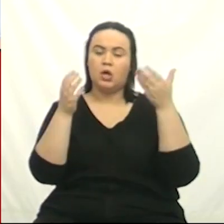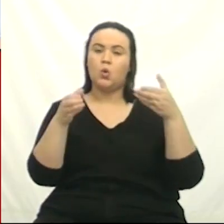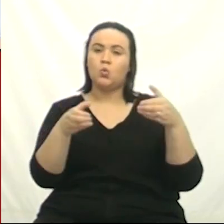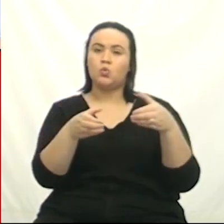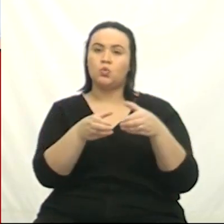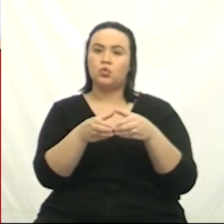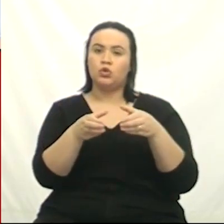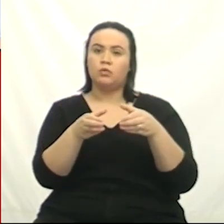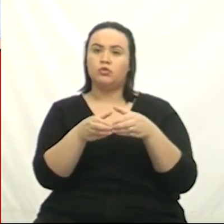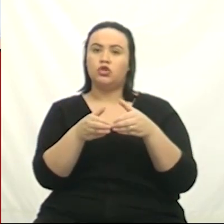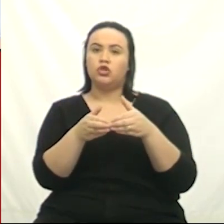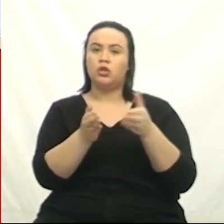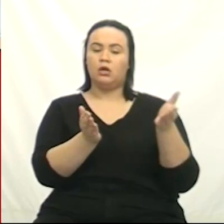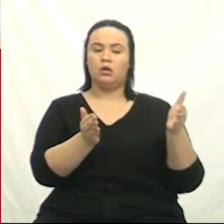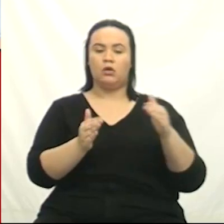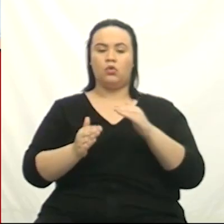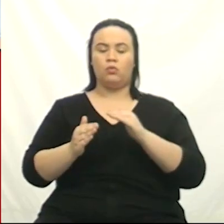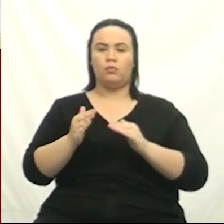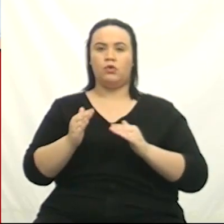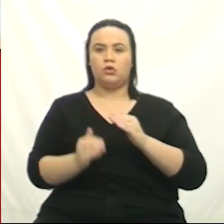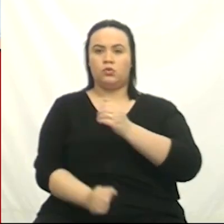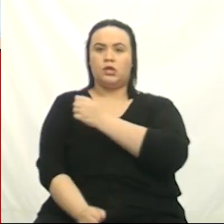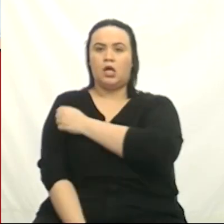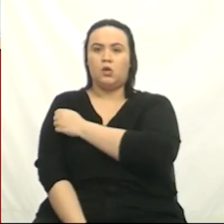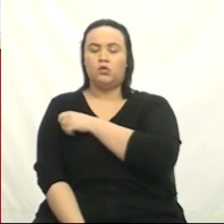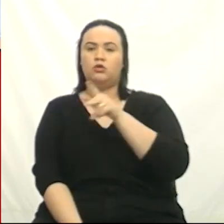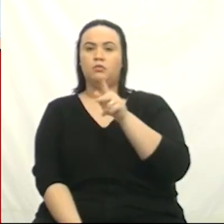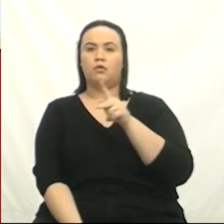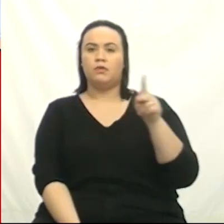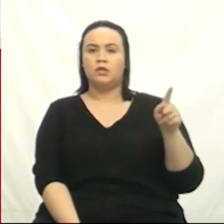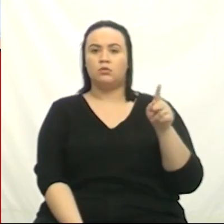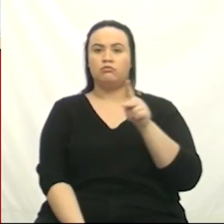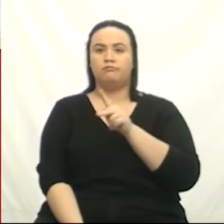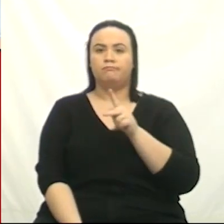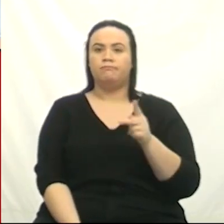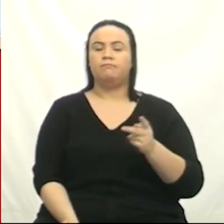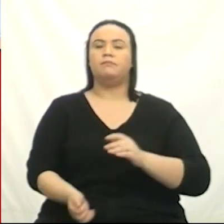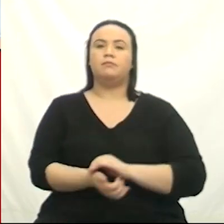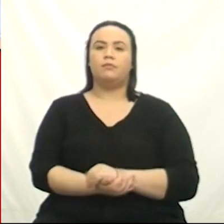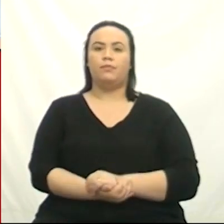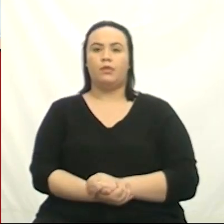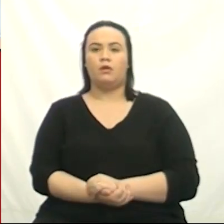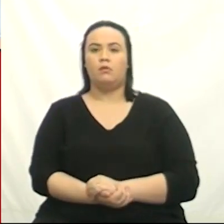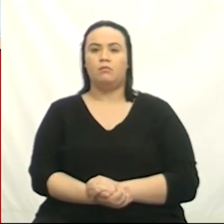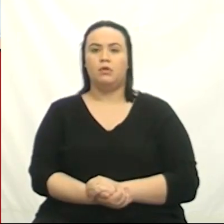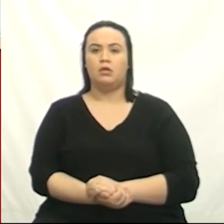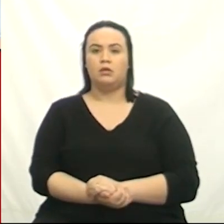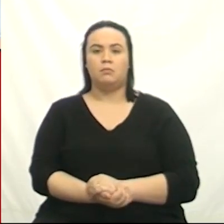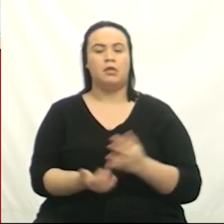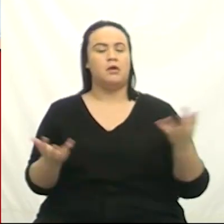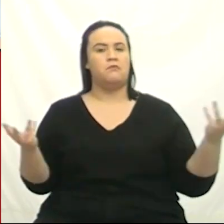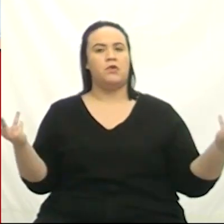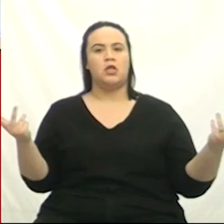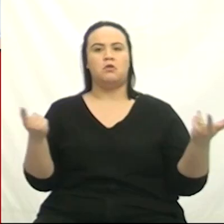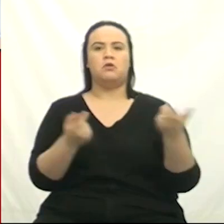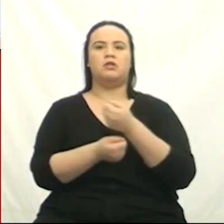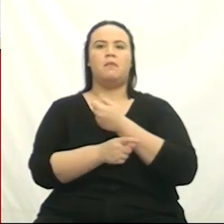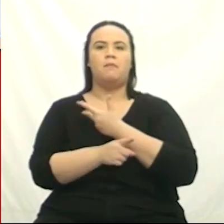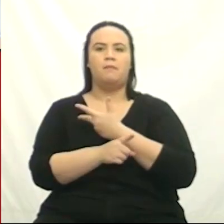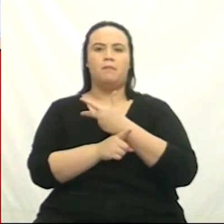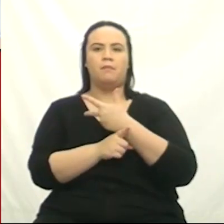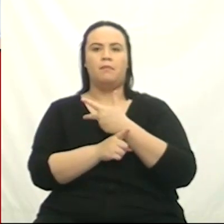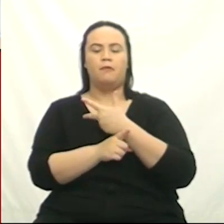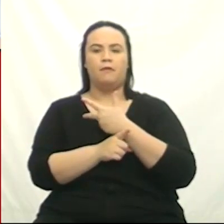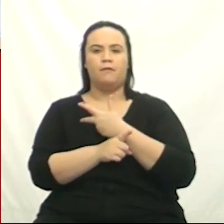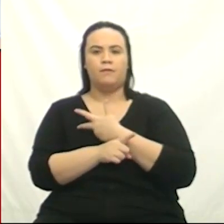equipe de robótica da Sática, os alunos, professores, pela brilhante conquista que vocês tiveram. Na